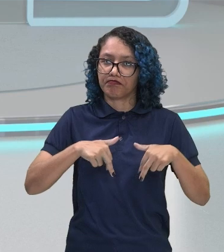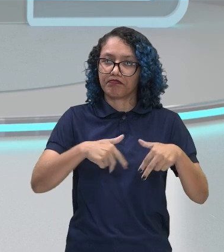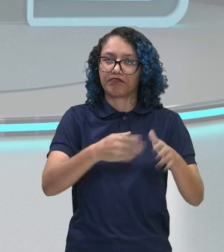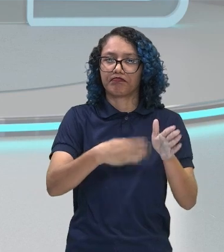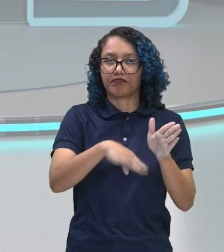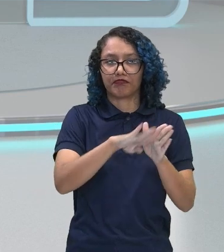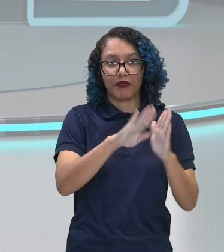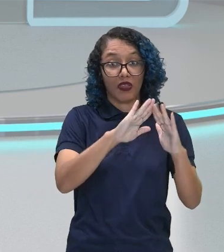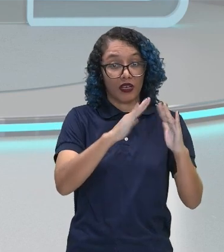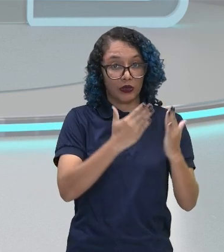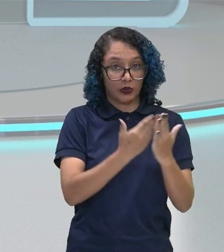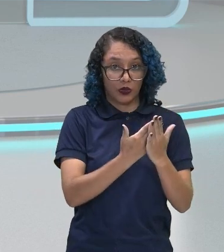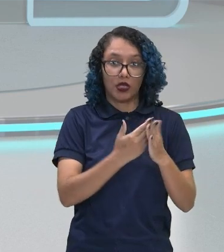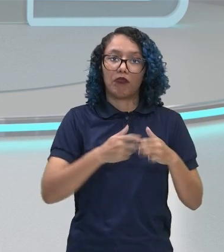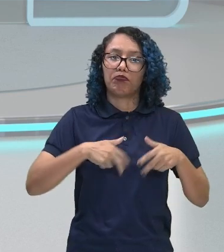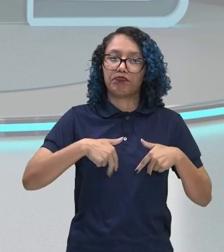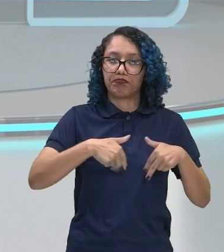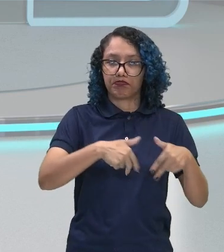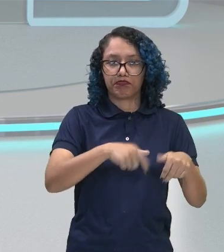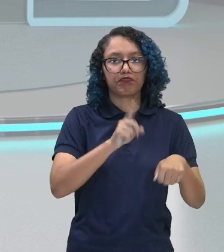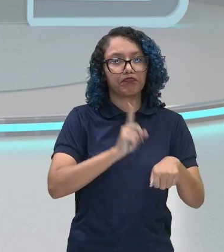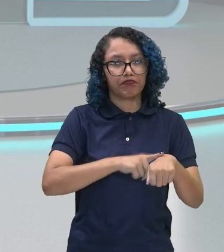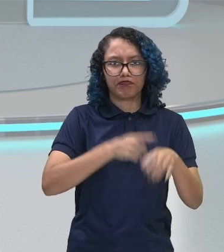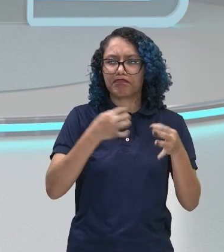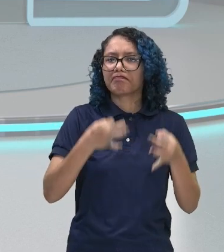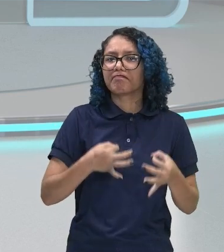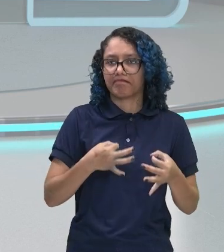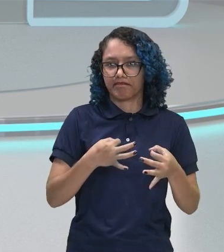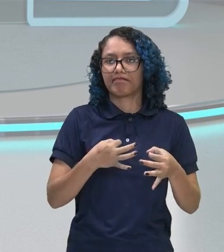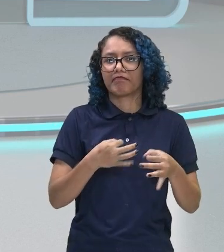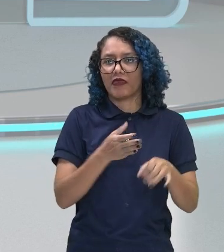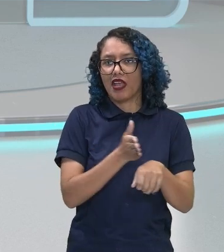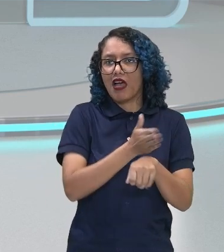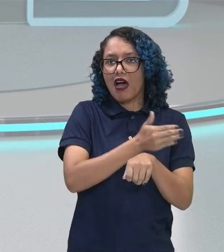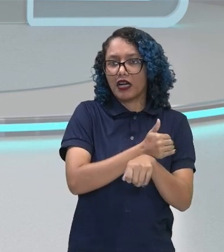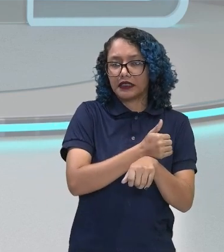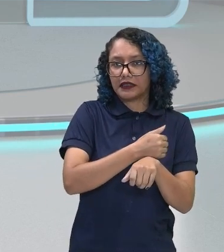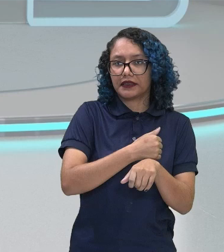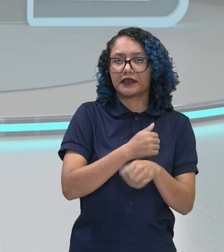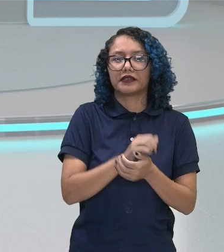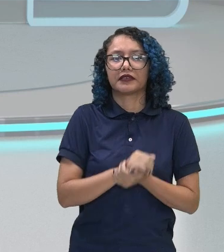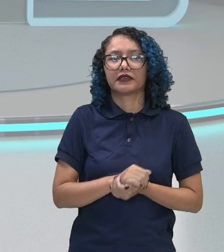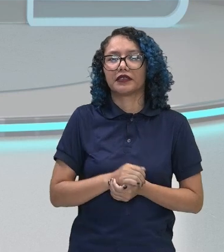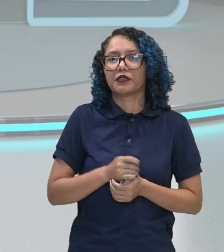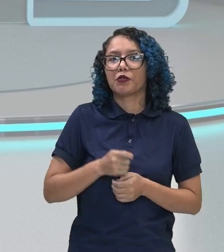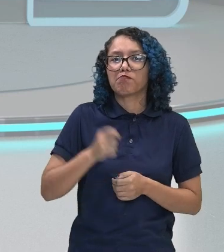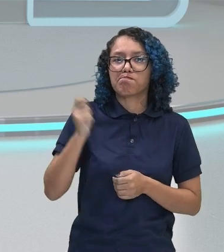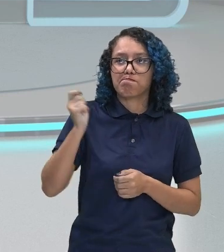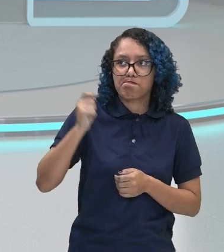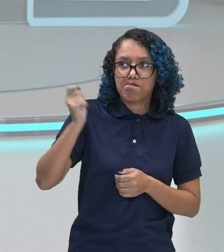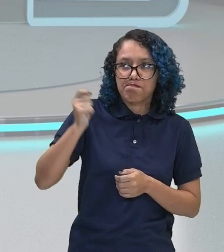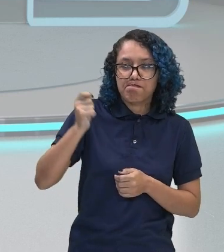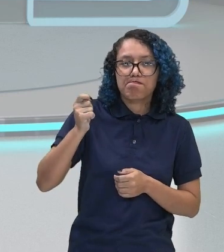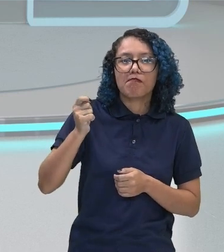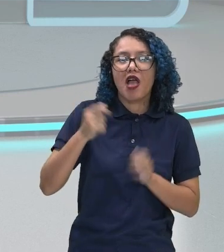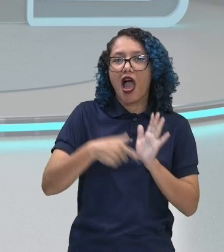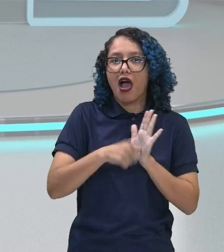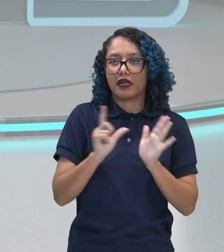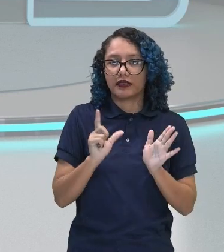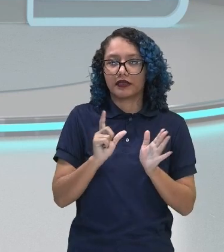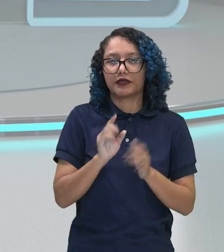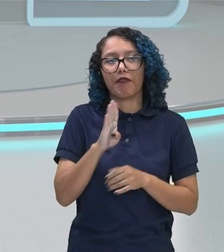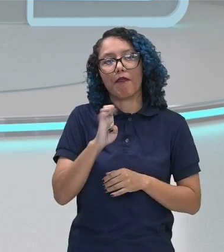escola na hora, né? Antes da primeira batida do sinal, né? A palavrinha bell quer dizer